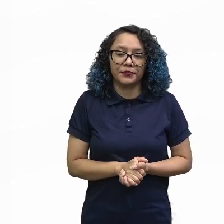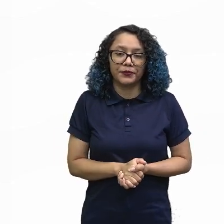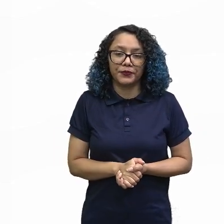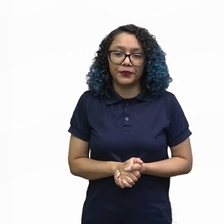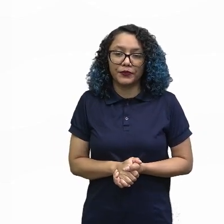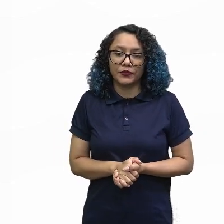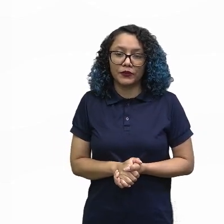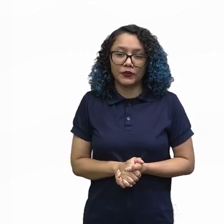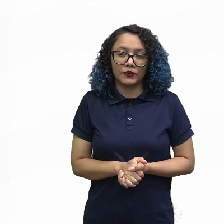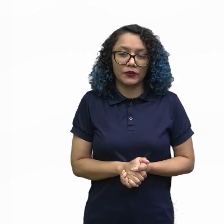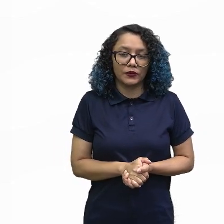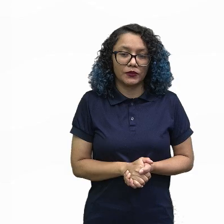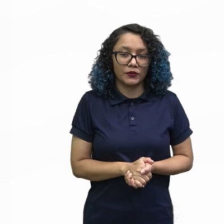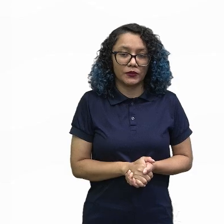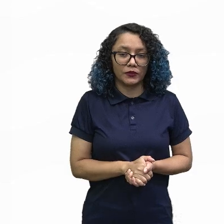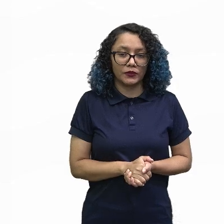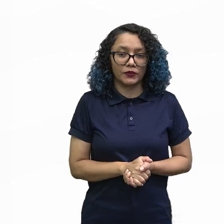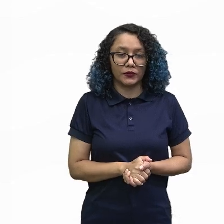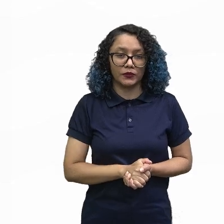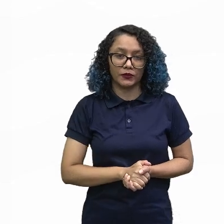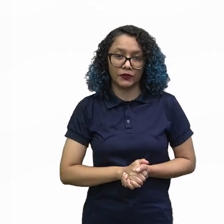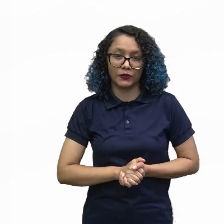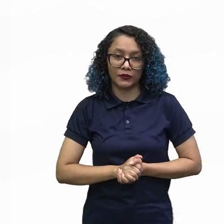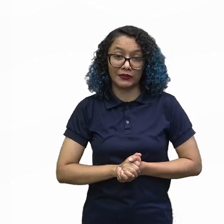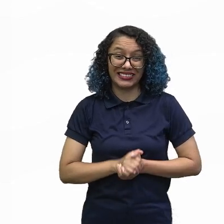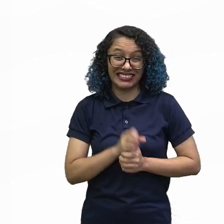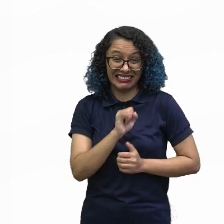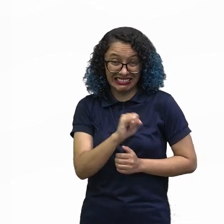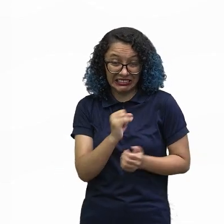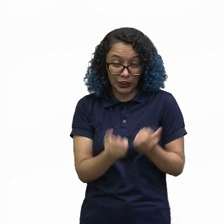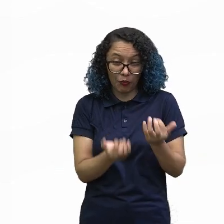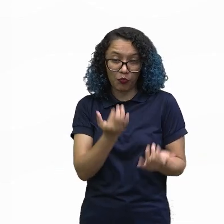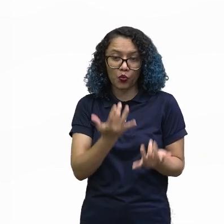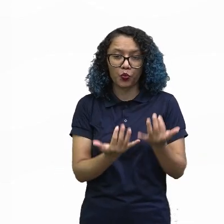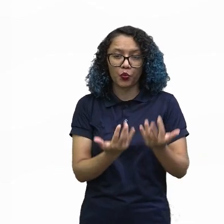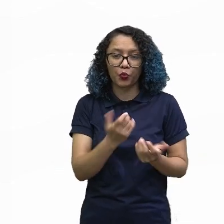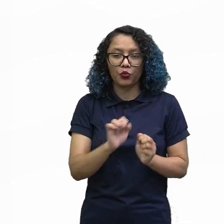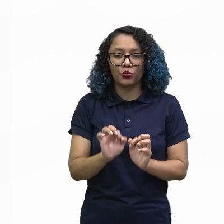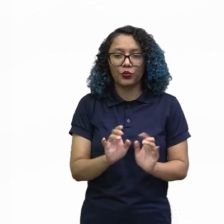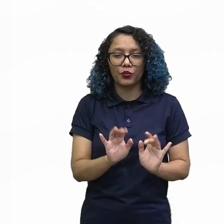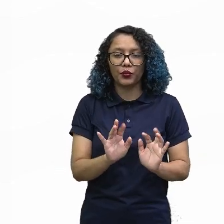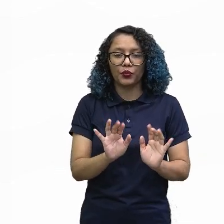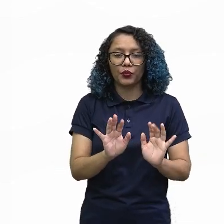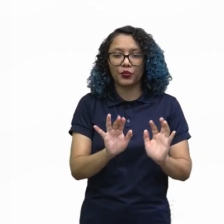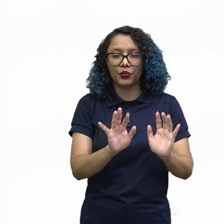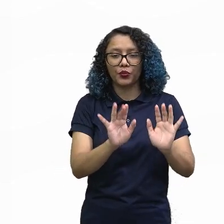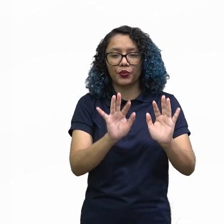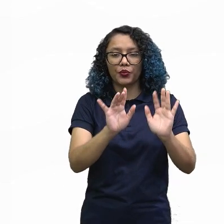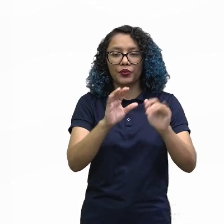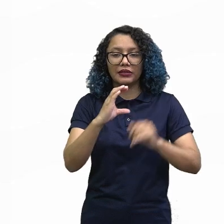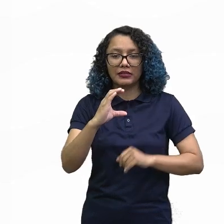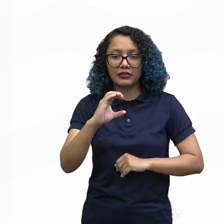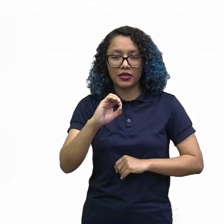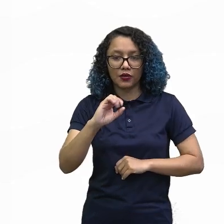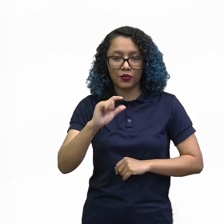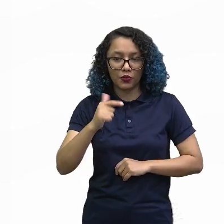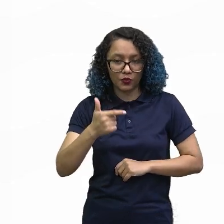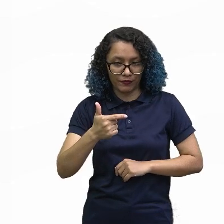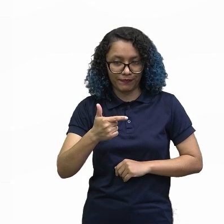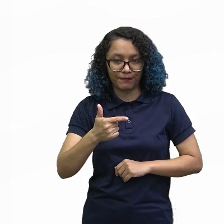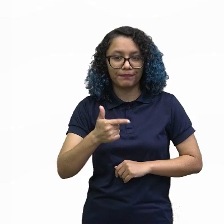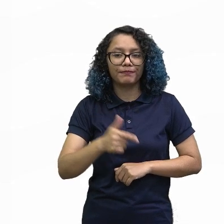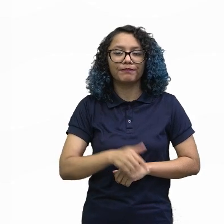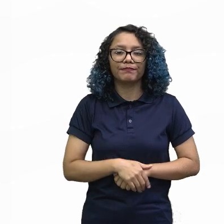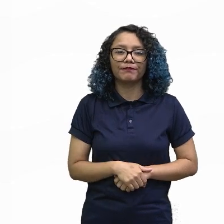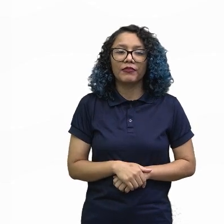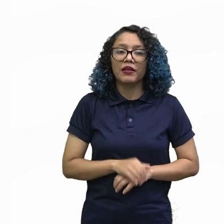agentes que, quando queimam, eles emitem, né, CO2 na atmosfera. Mas o que é realmente aí o